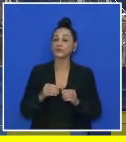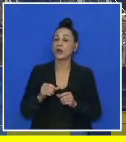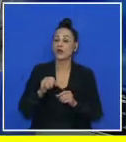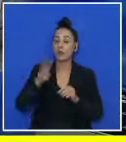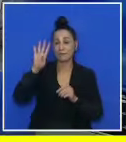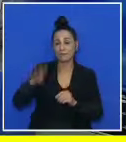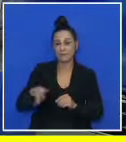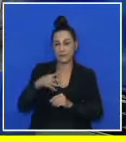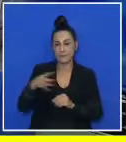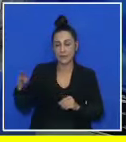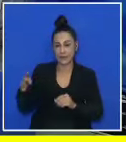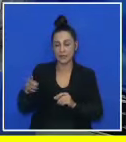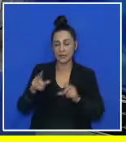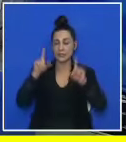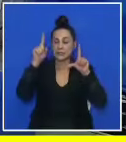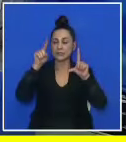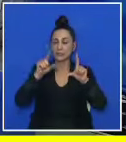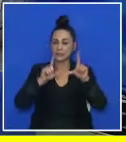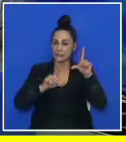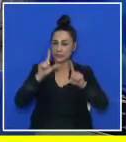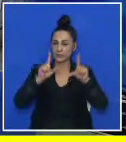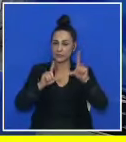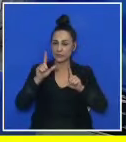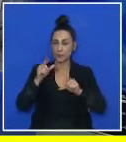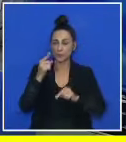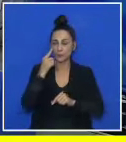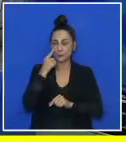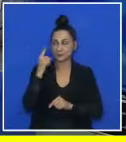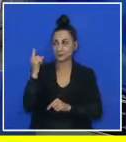de times exposta na tela da TV.